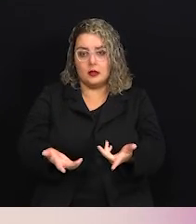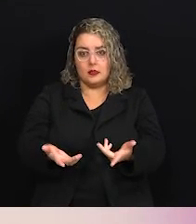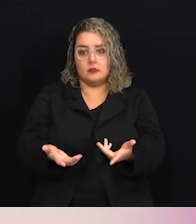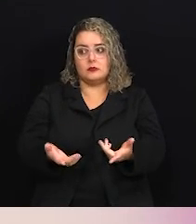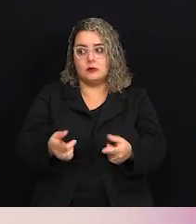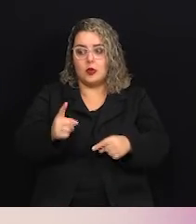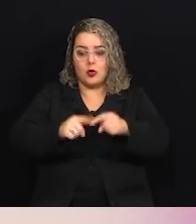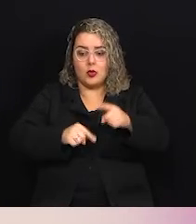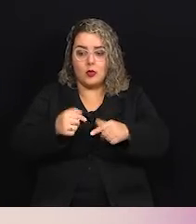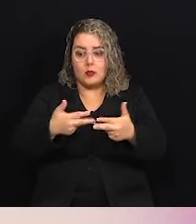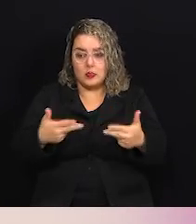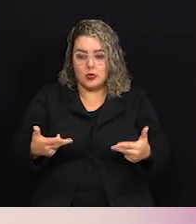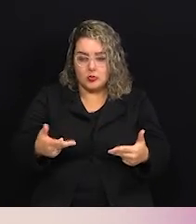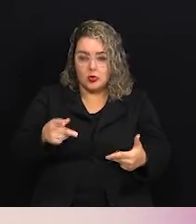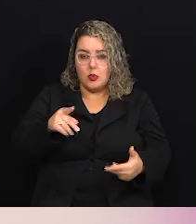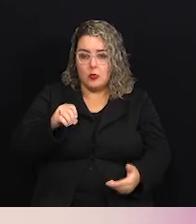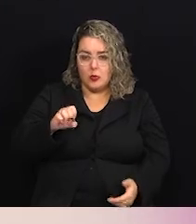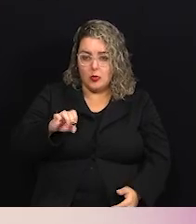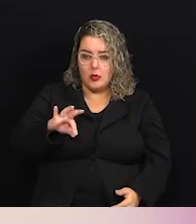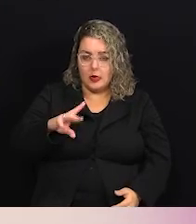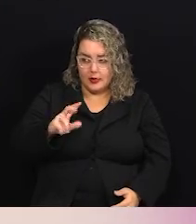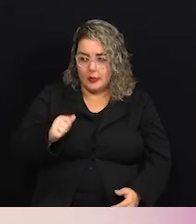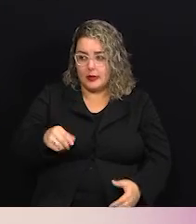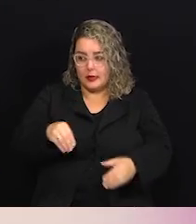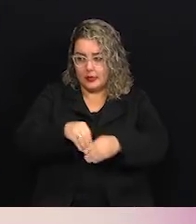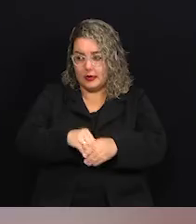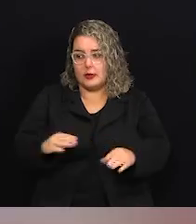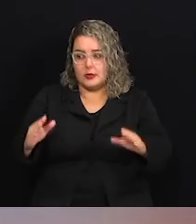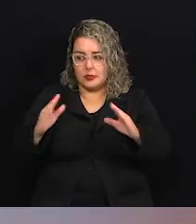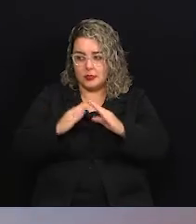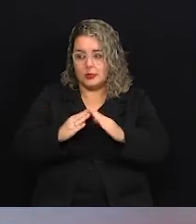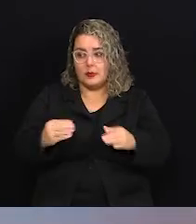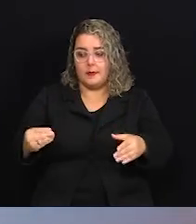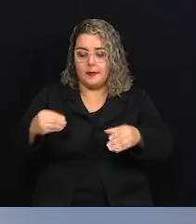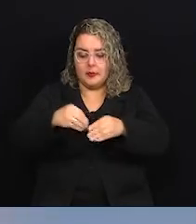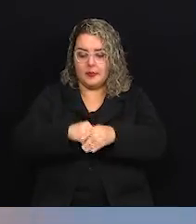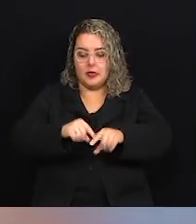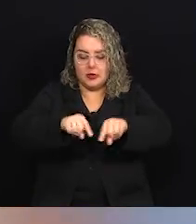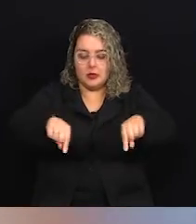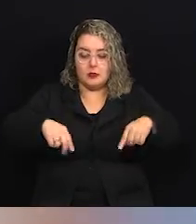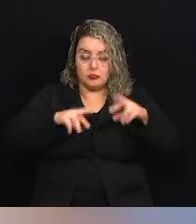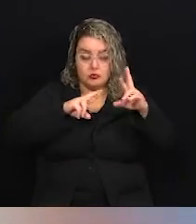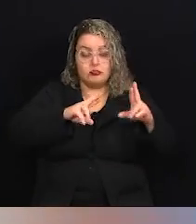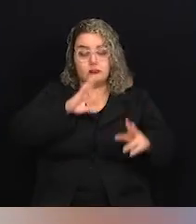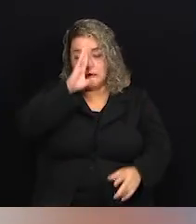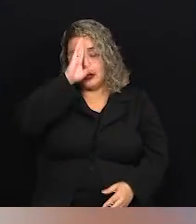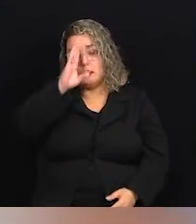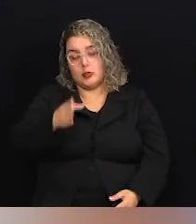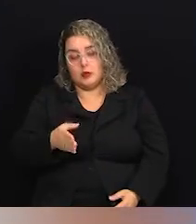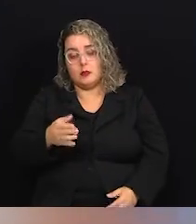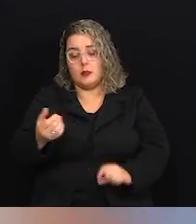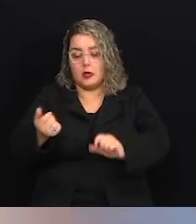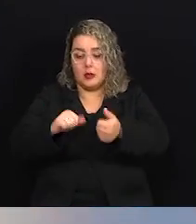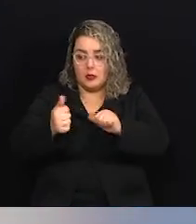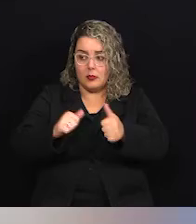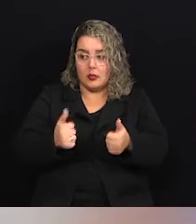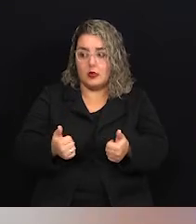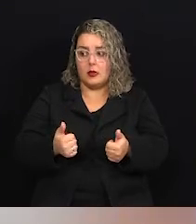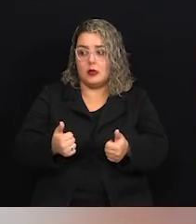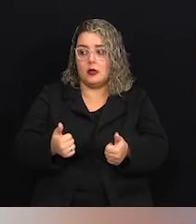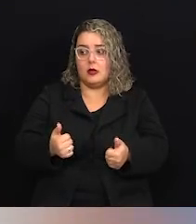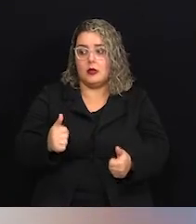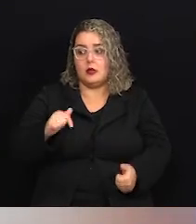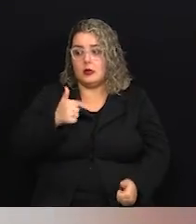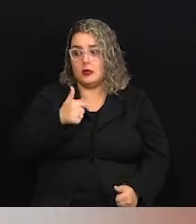de qualquer objetos que juntam poeira dentro da casa, principalmente dentro do quarto. Avaliar a